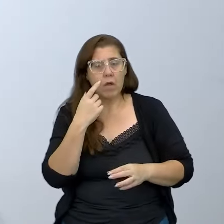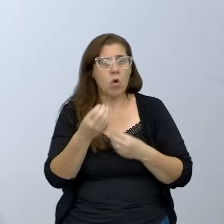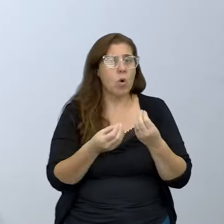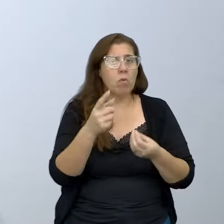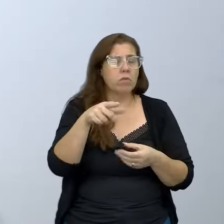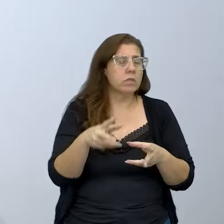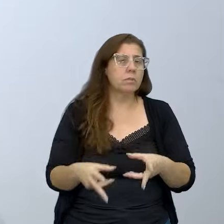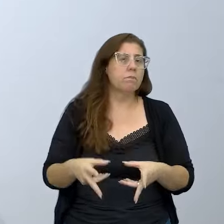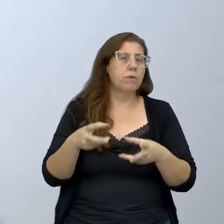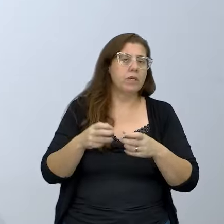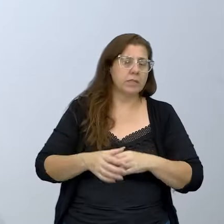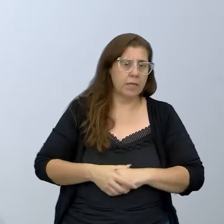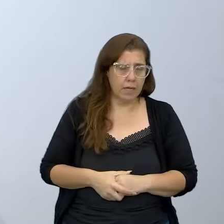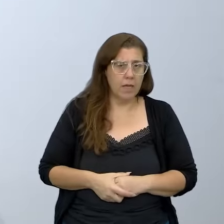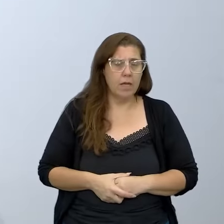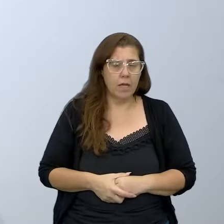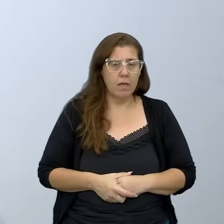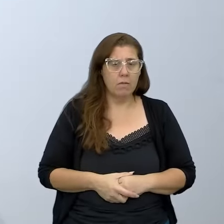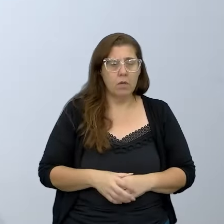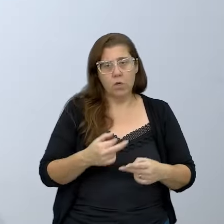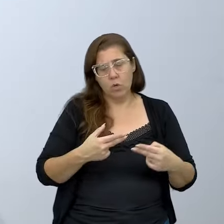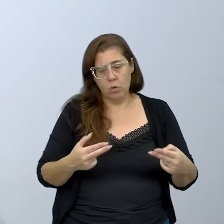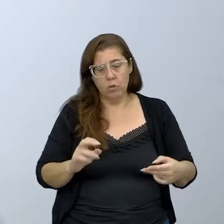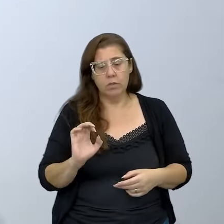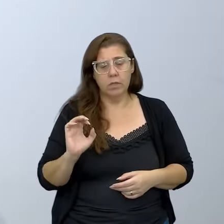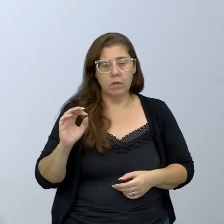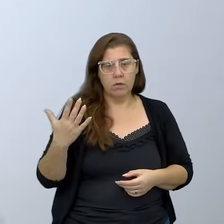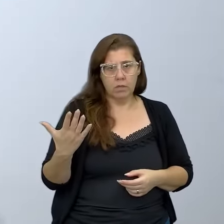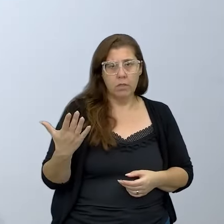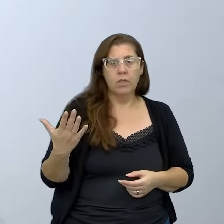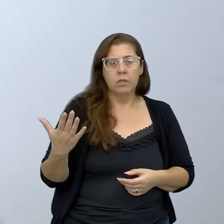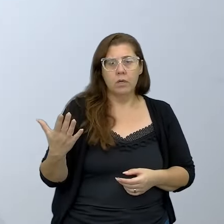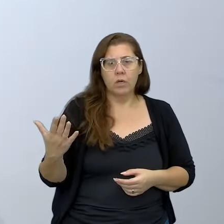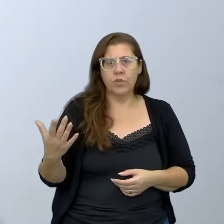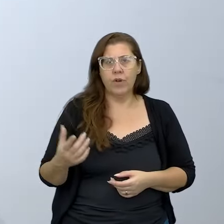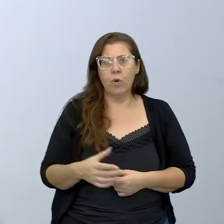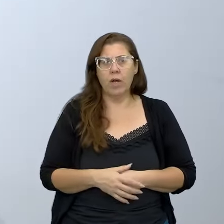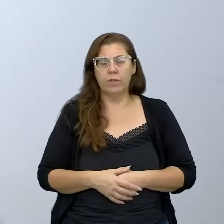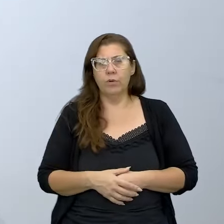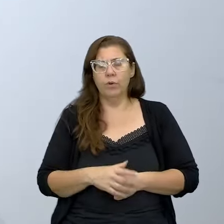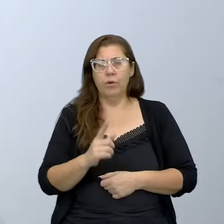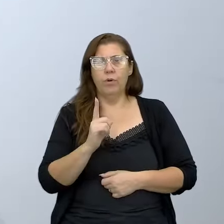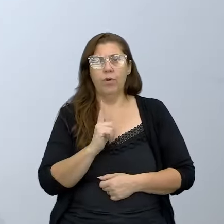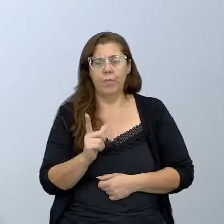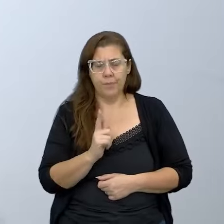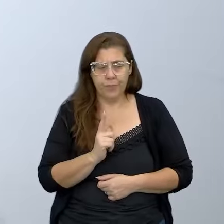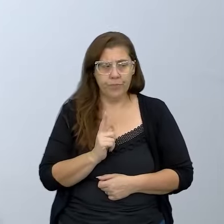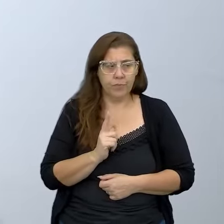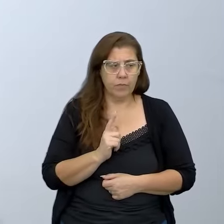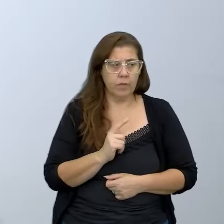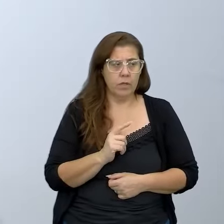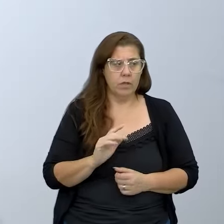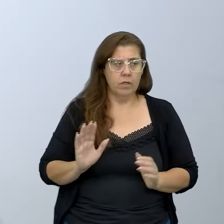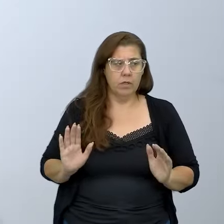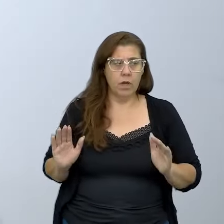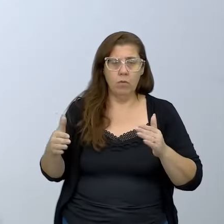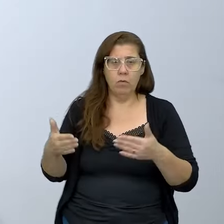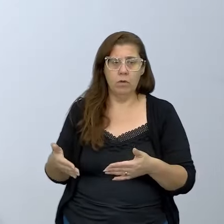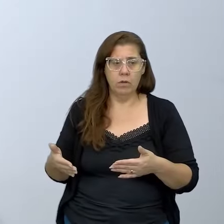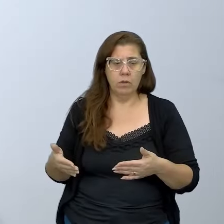vocês enxergam esses elementos em coisas que estão acontecendo. Então, até fica aí uma sugestão para vocês de olhar cada um